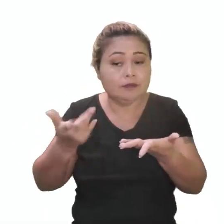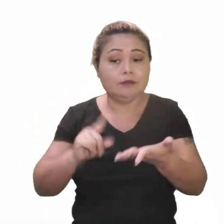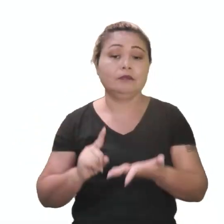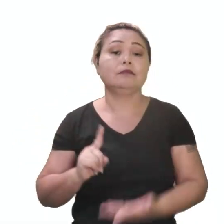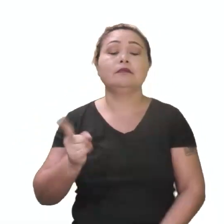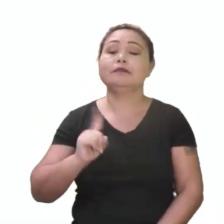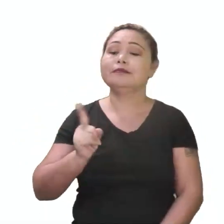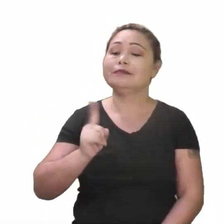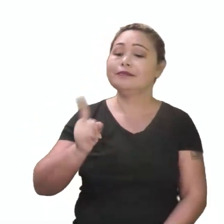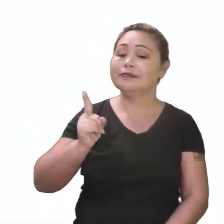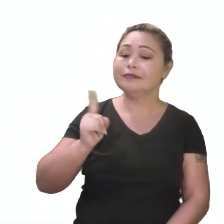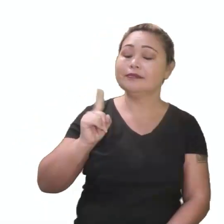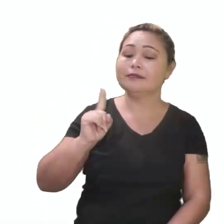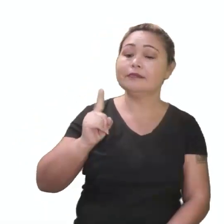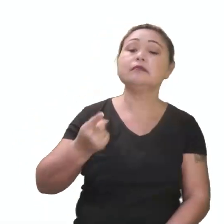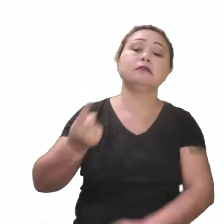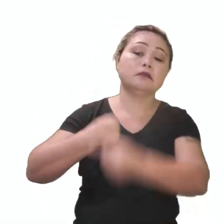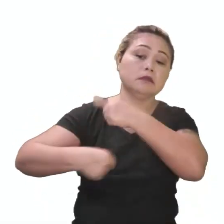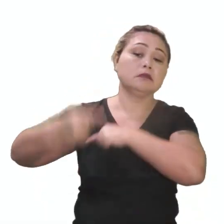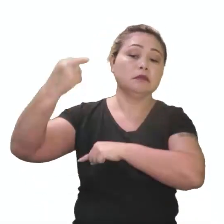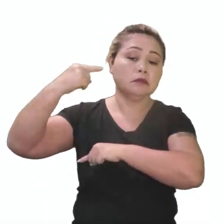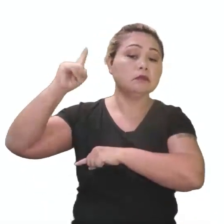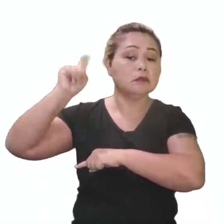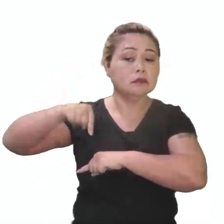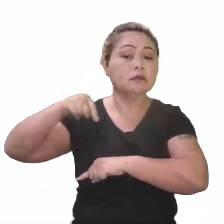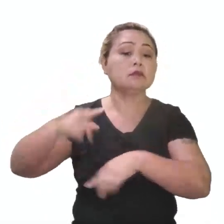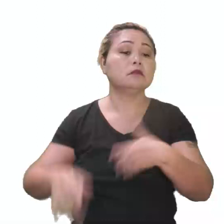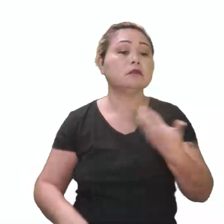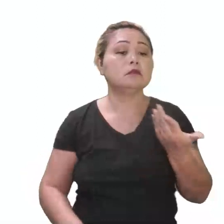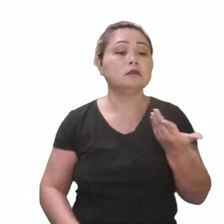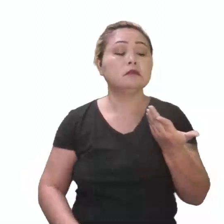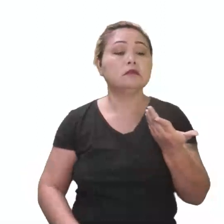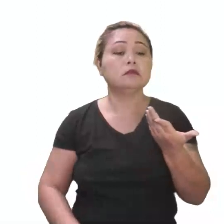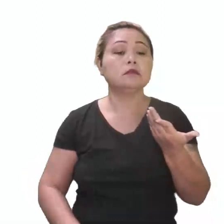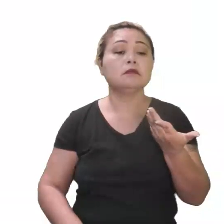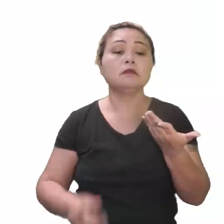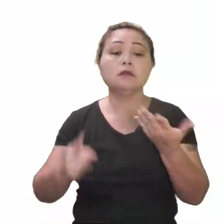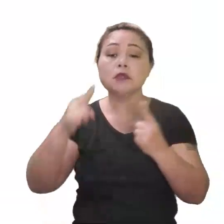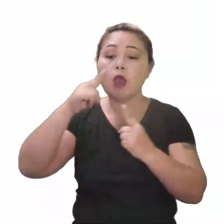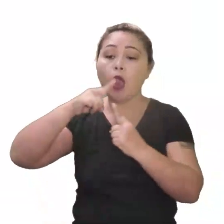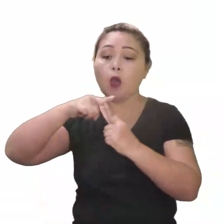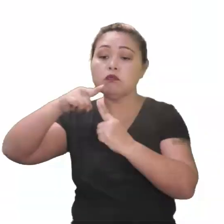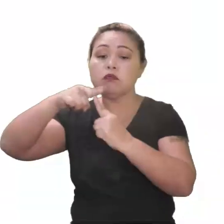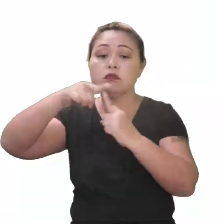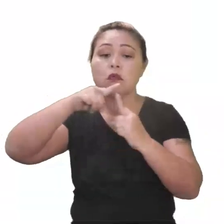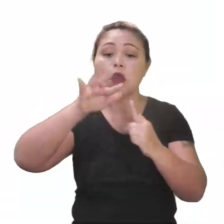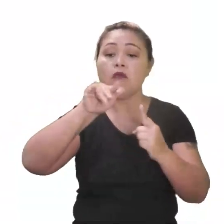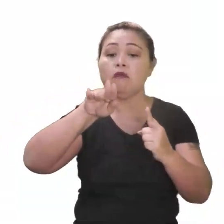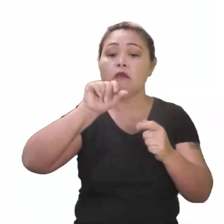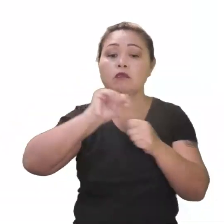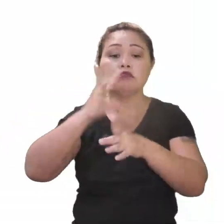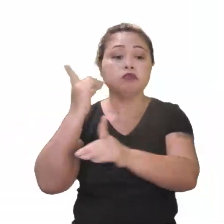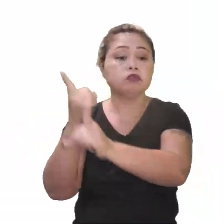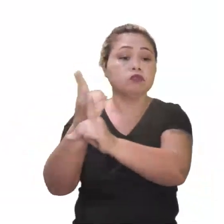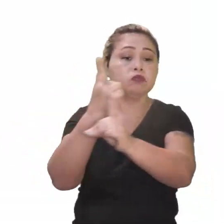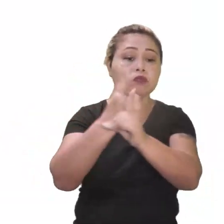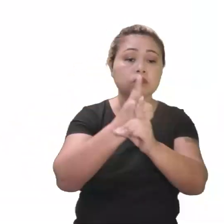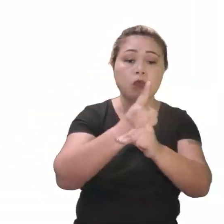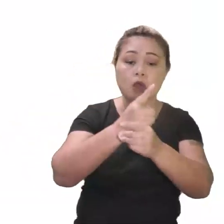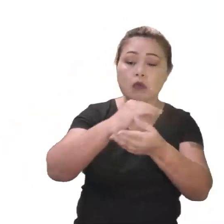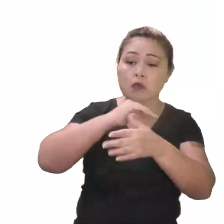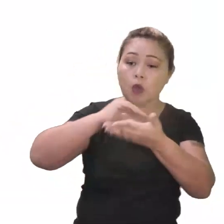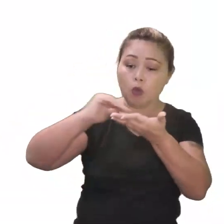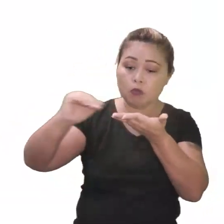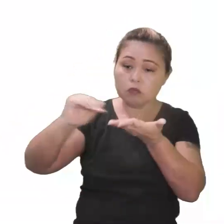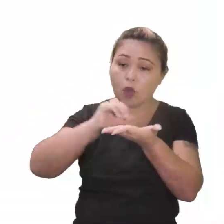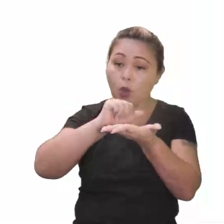presente. Não. No passado, com certeza, né? Os tipos de fósseis encontrados em determinada